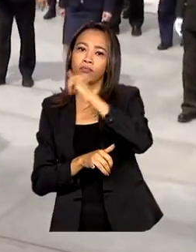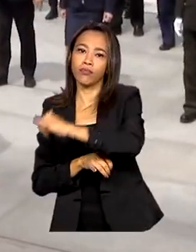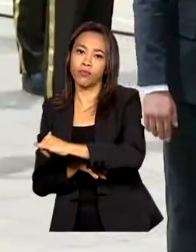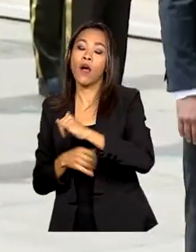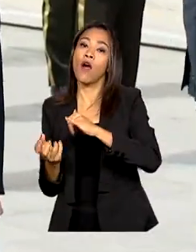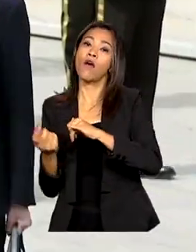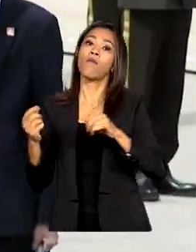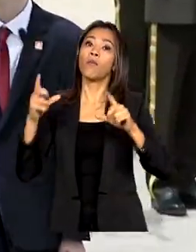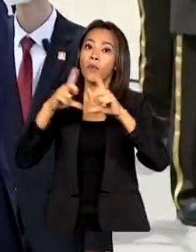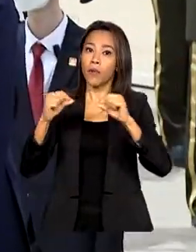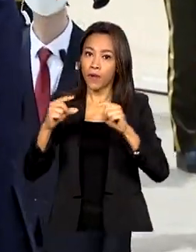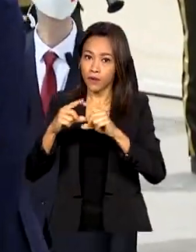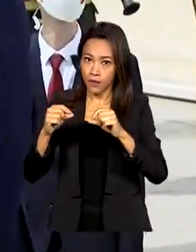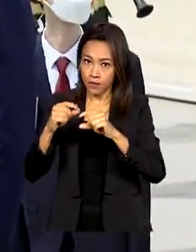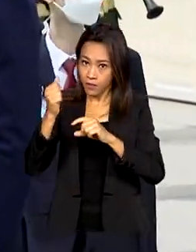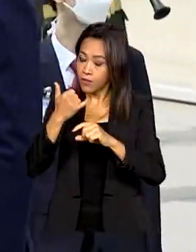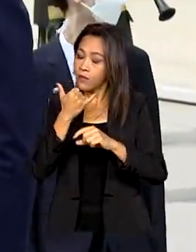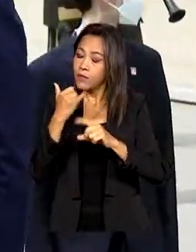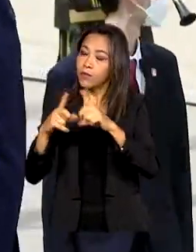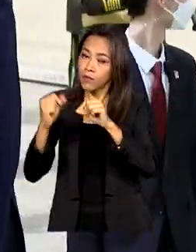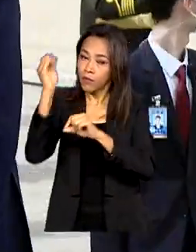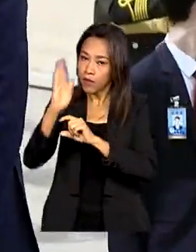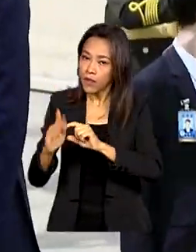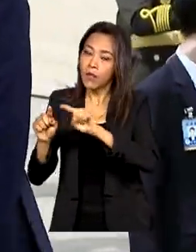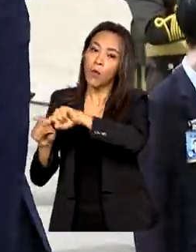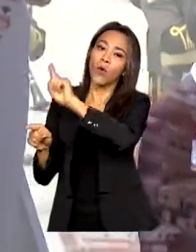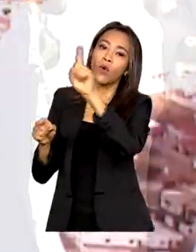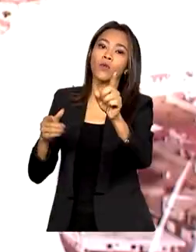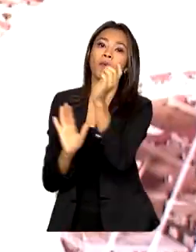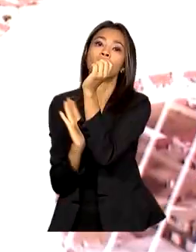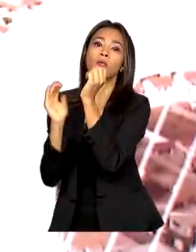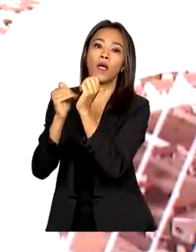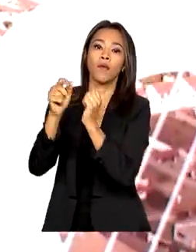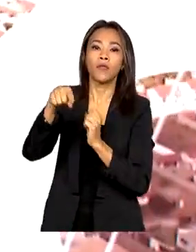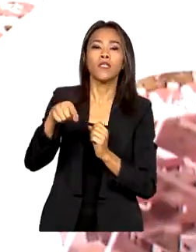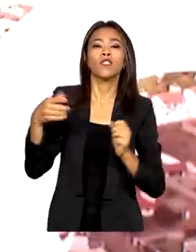reuniões em Abu Dhabi. A previsão é que Lula chegue a Brasília na manhã de domingo.